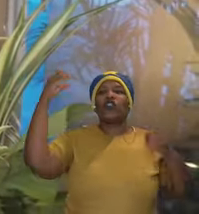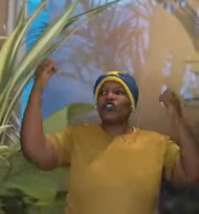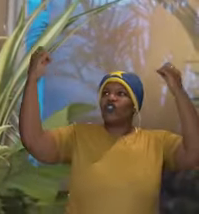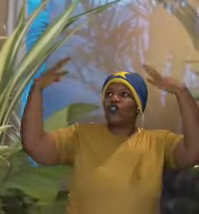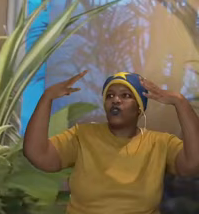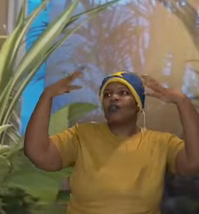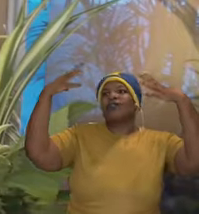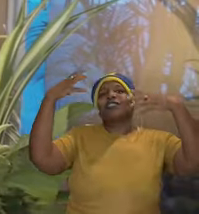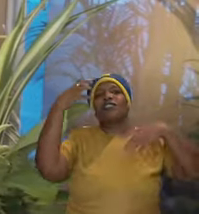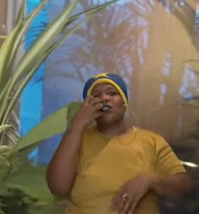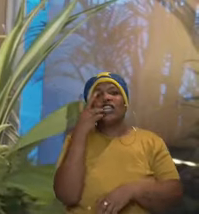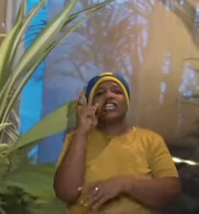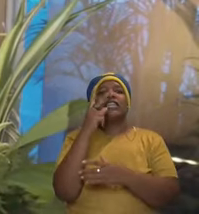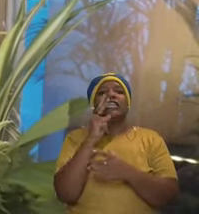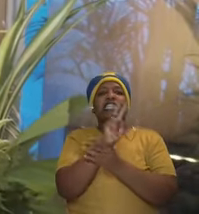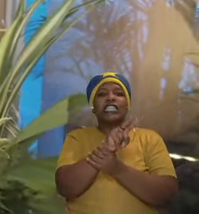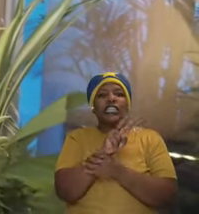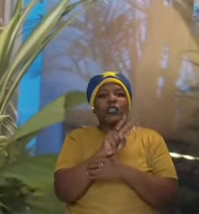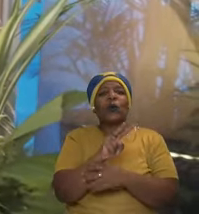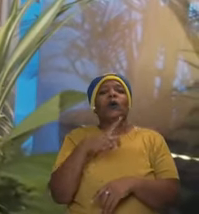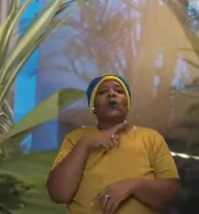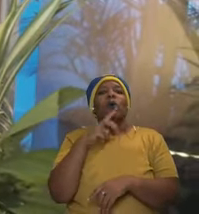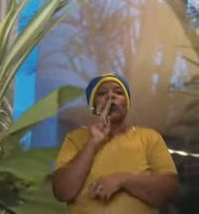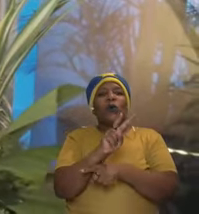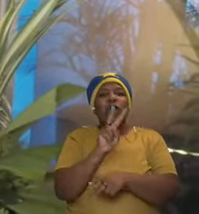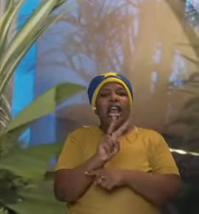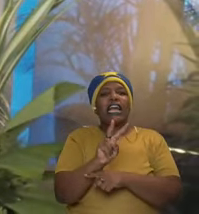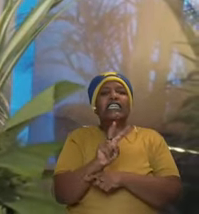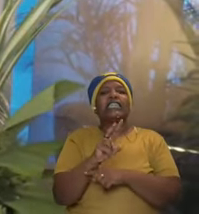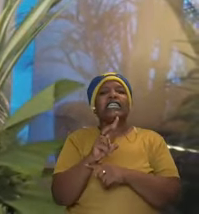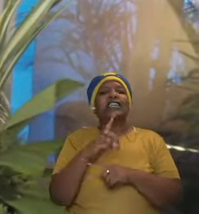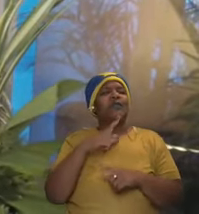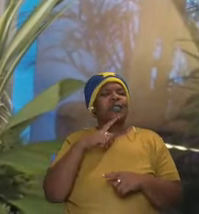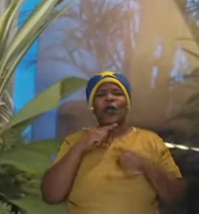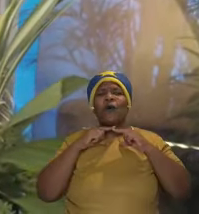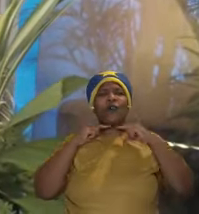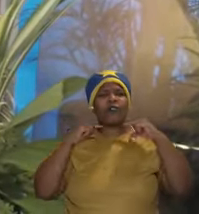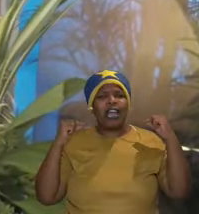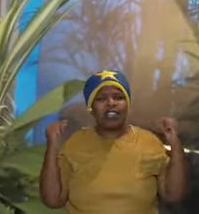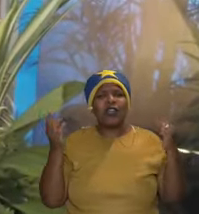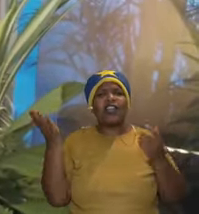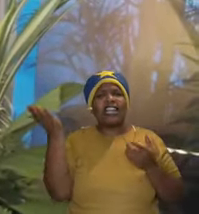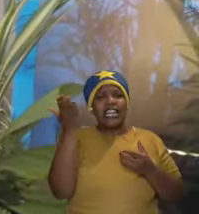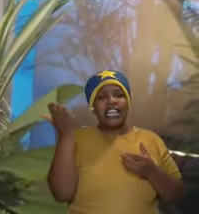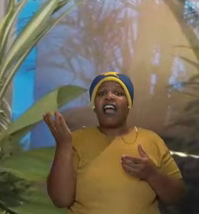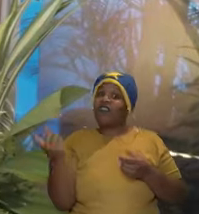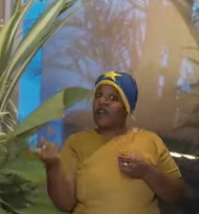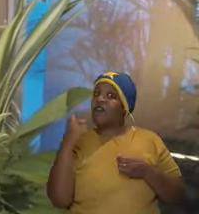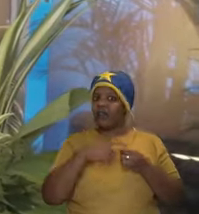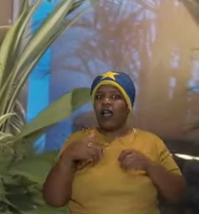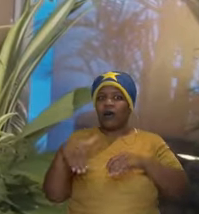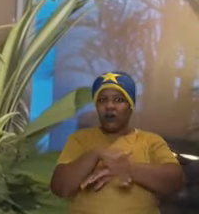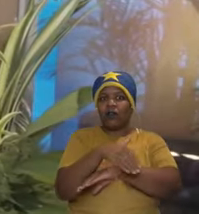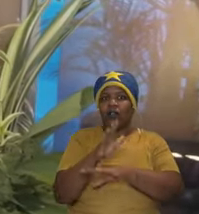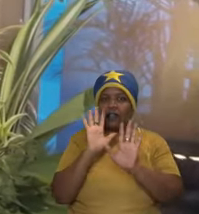tudo, meu irmão. Segurança, rapaziada que movimenta os eventos aí. Se em breve estaremos de volta na rua, beleza, mano? Com certeza.